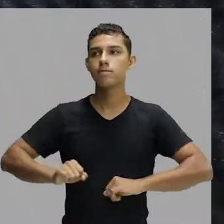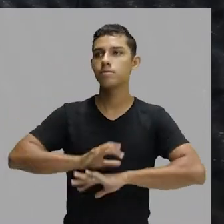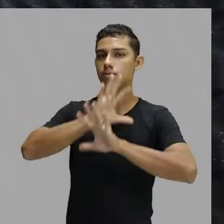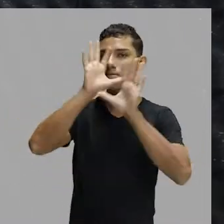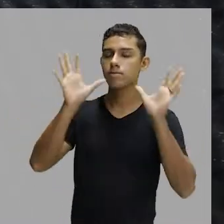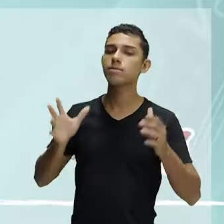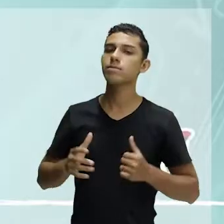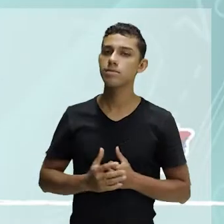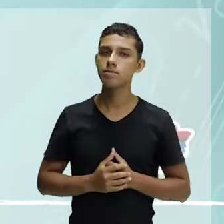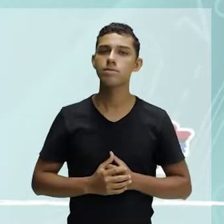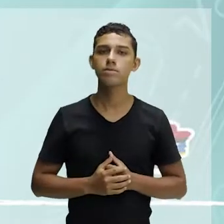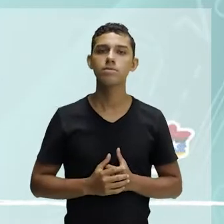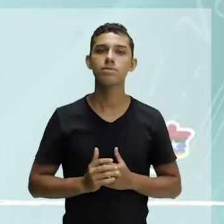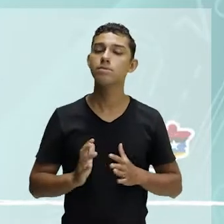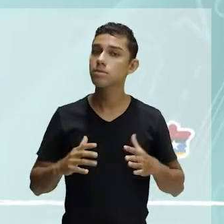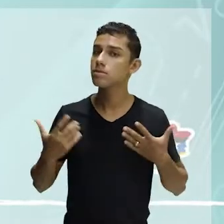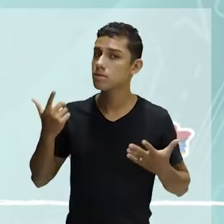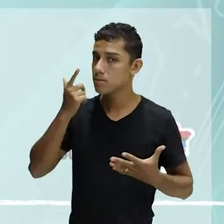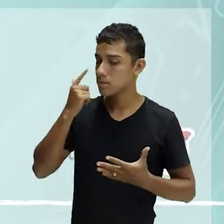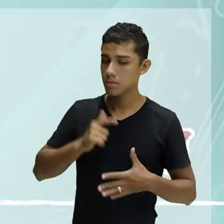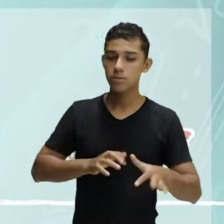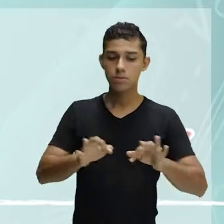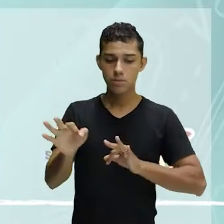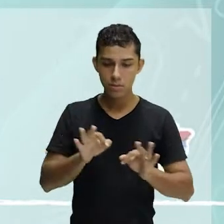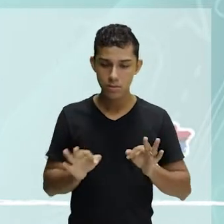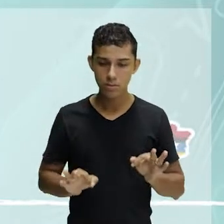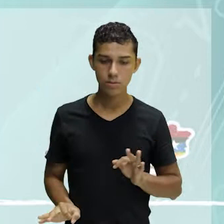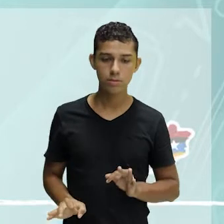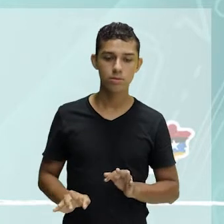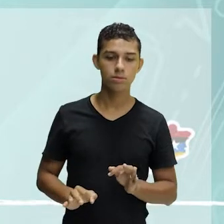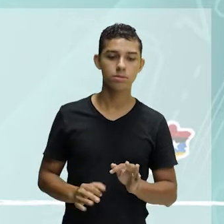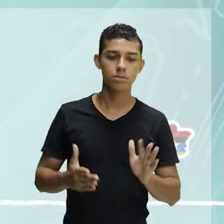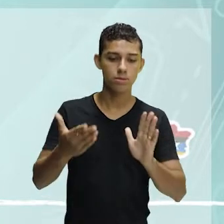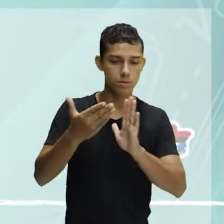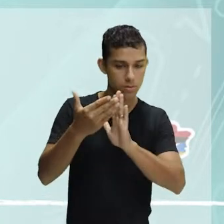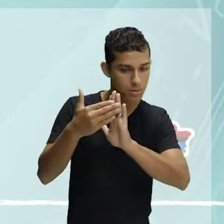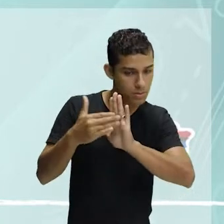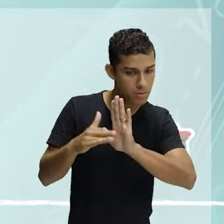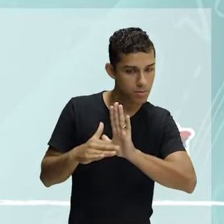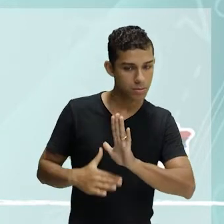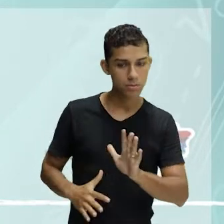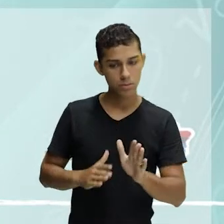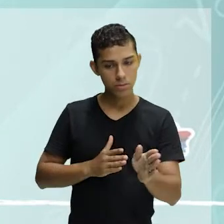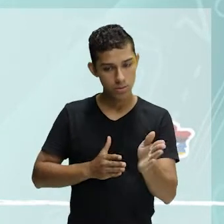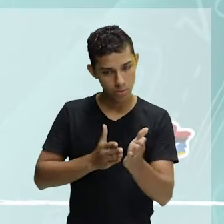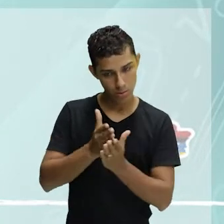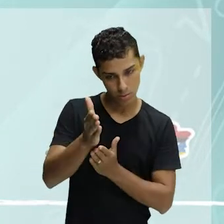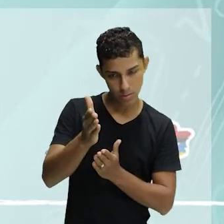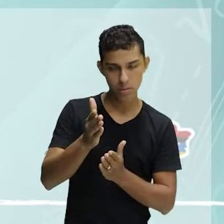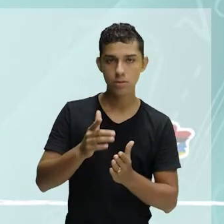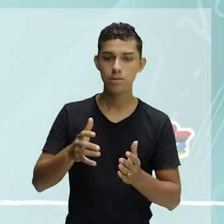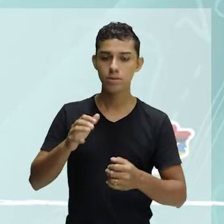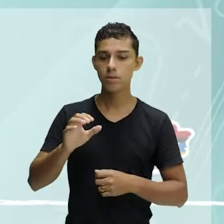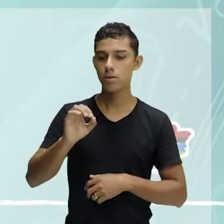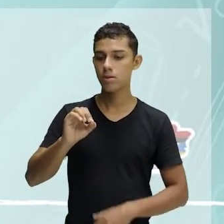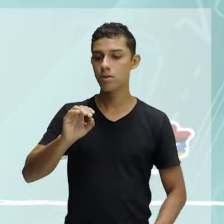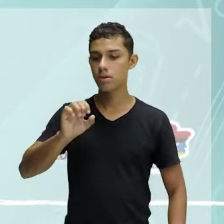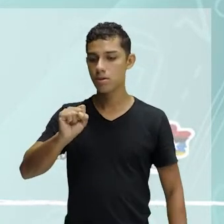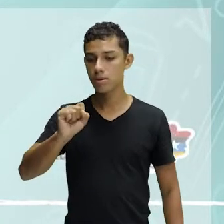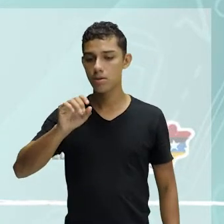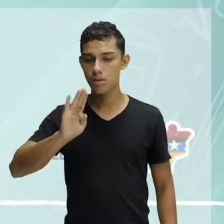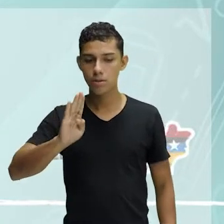esclarecida. Então, para se prepararem chapas de partículas orientadas, OSB,